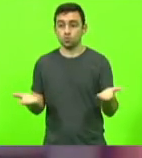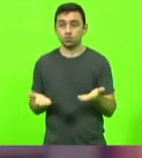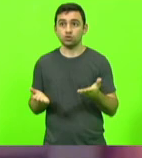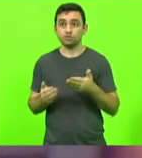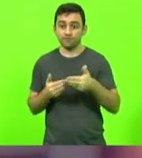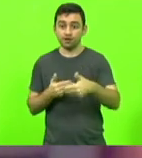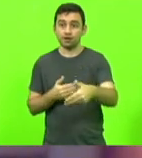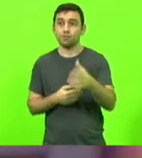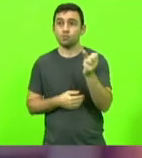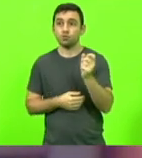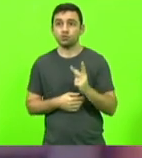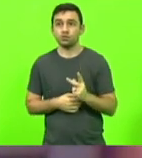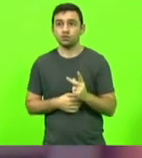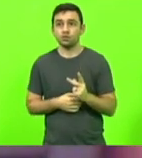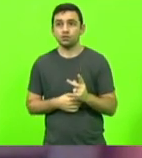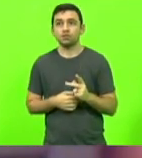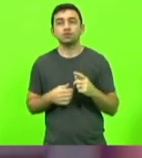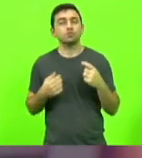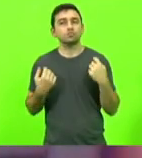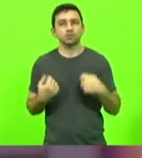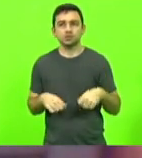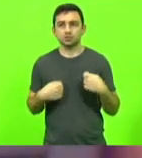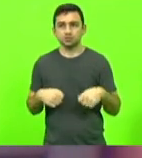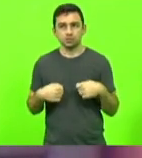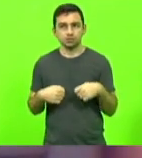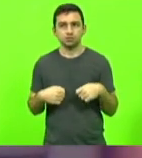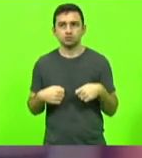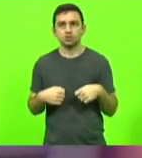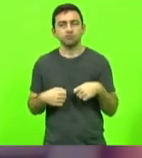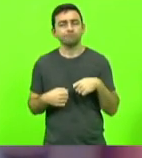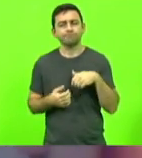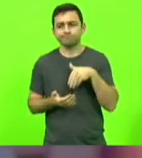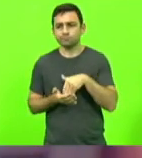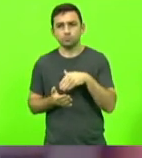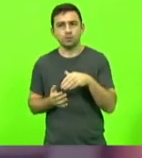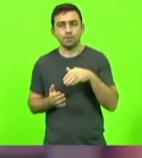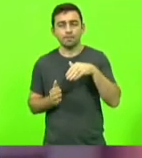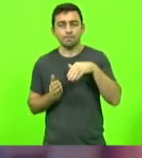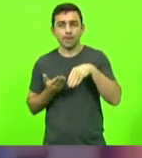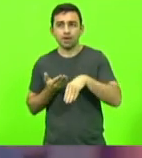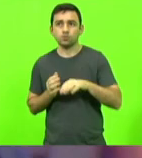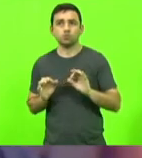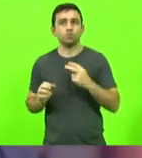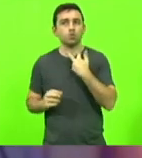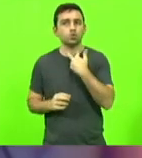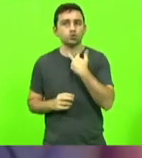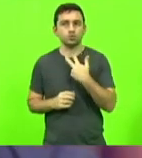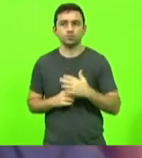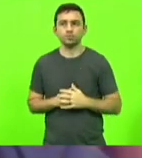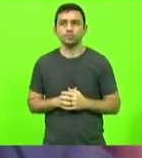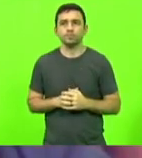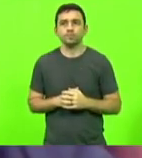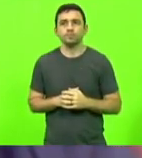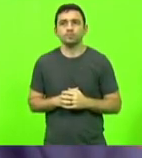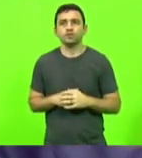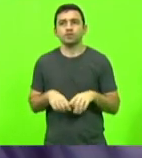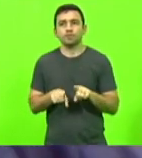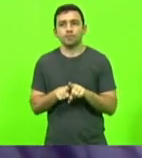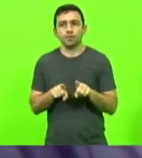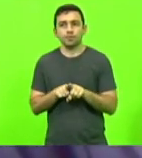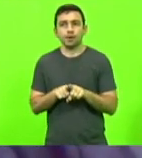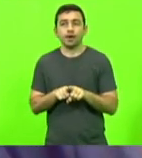aposentar. Então, o princípio da irredutibilidade dos salários. E, por último, acho que a